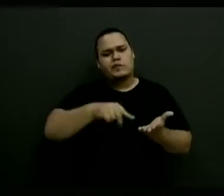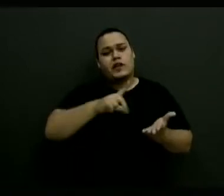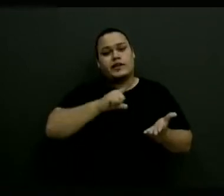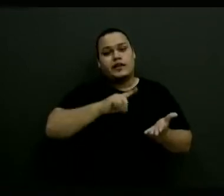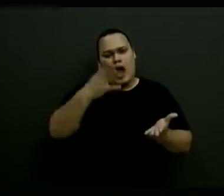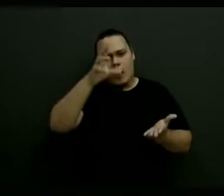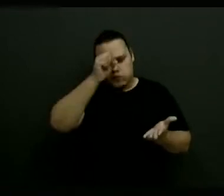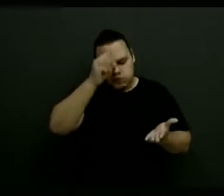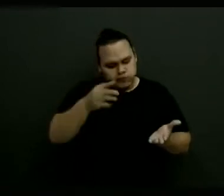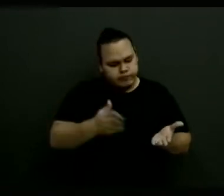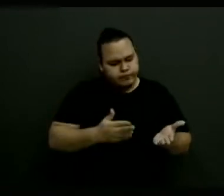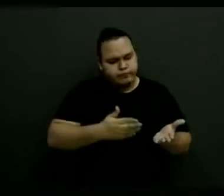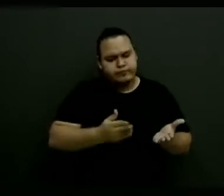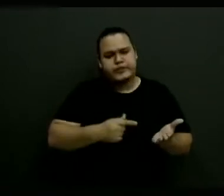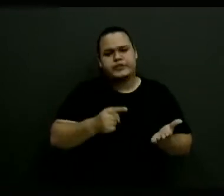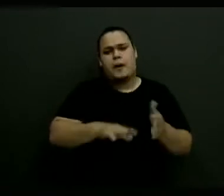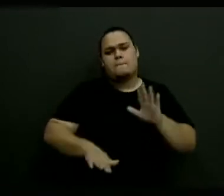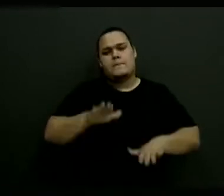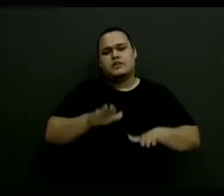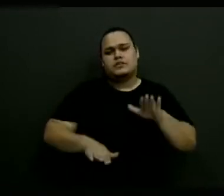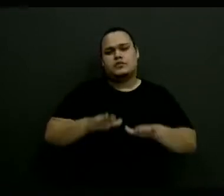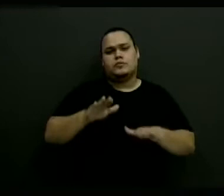O processo de formação dura 7 meses.